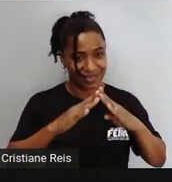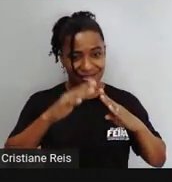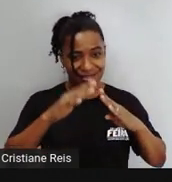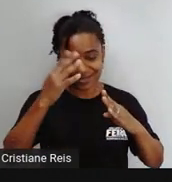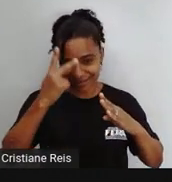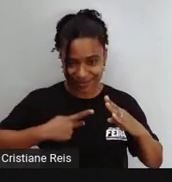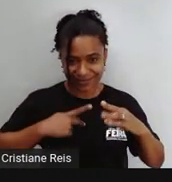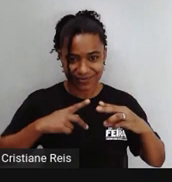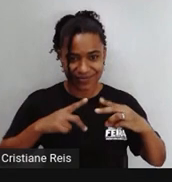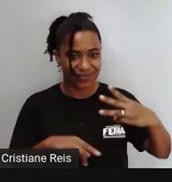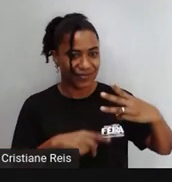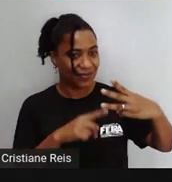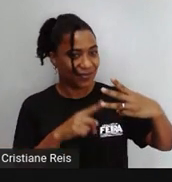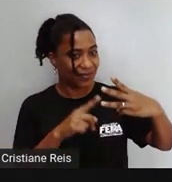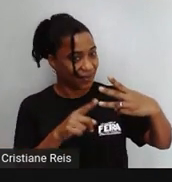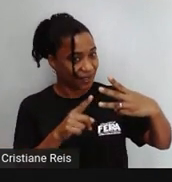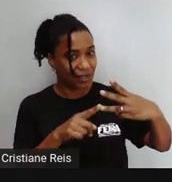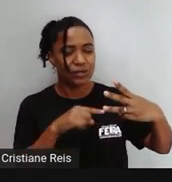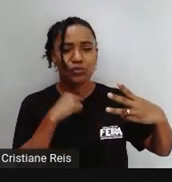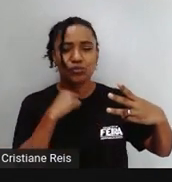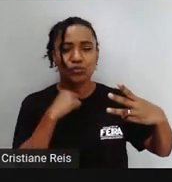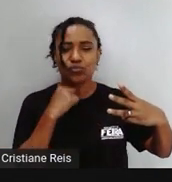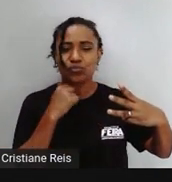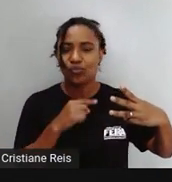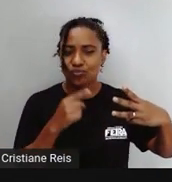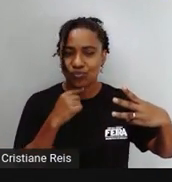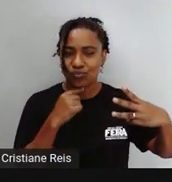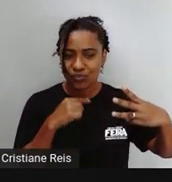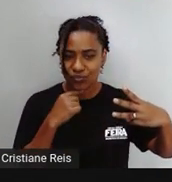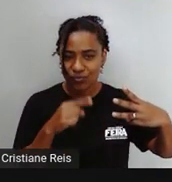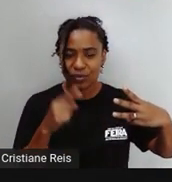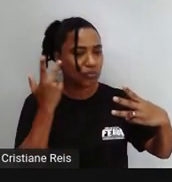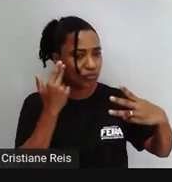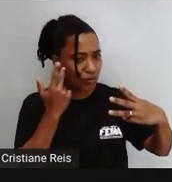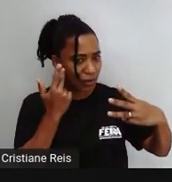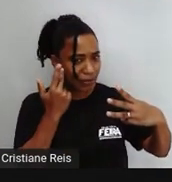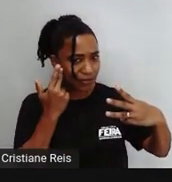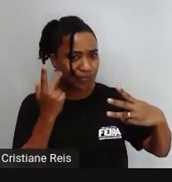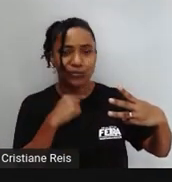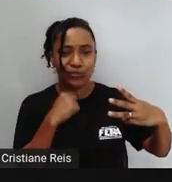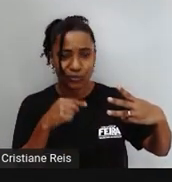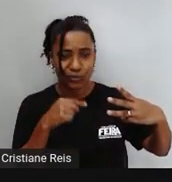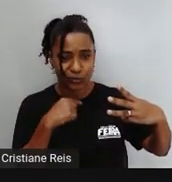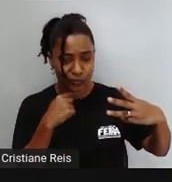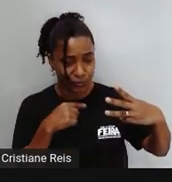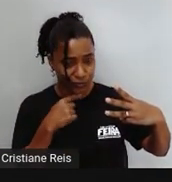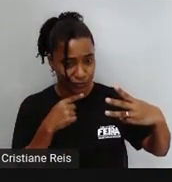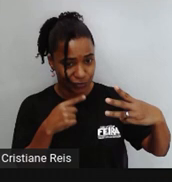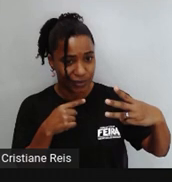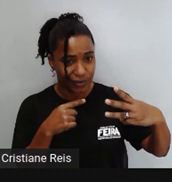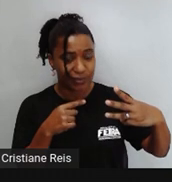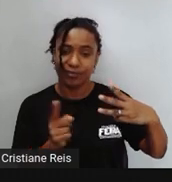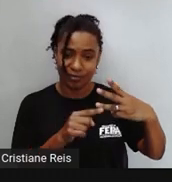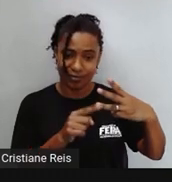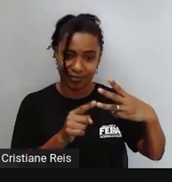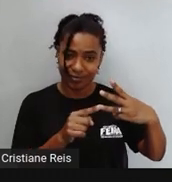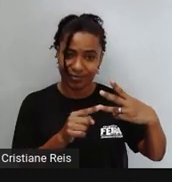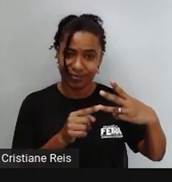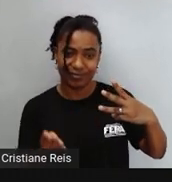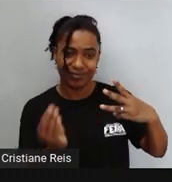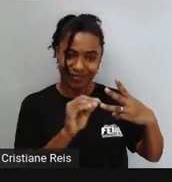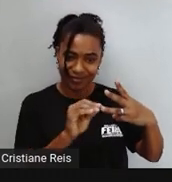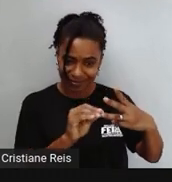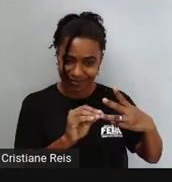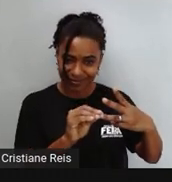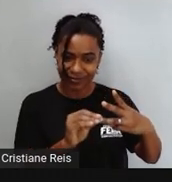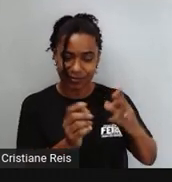que surgem, as doubts, que é muito natural, nós temos dúvidas durante a aula, escreva em seu